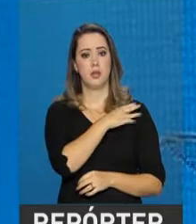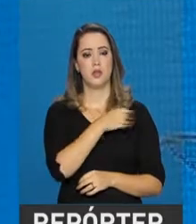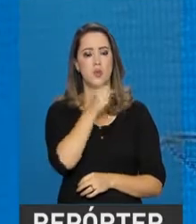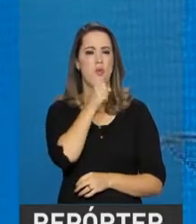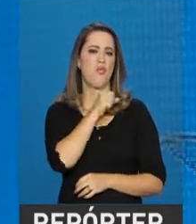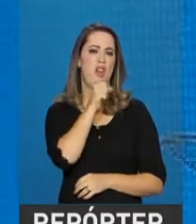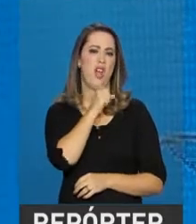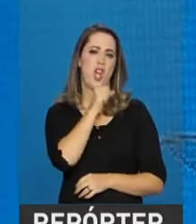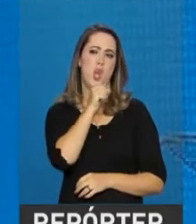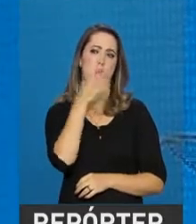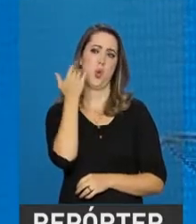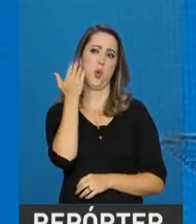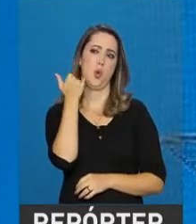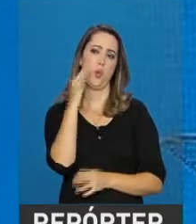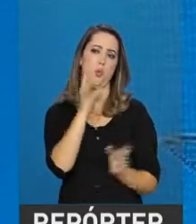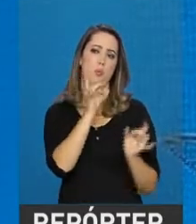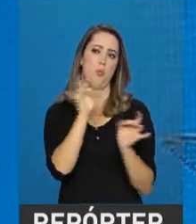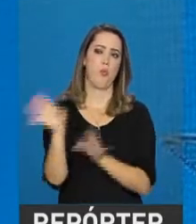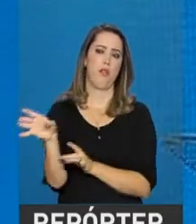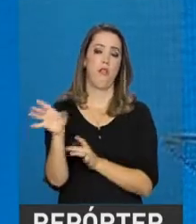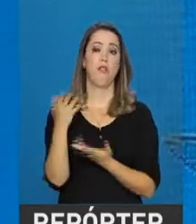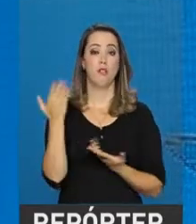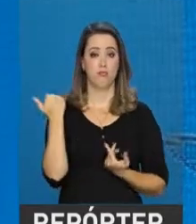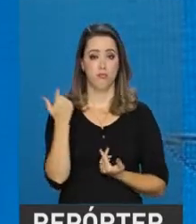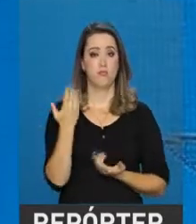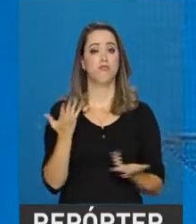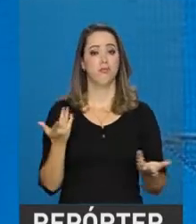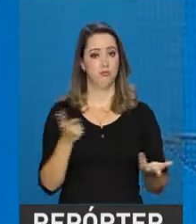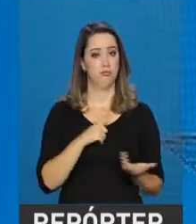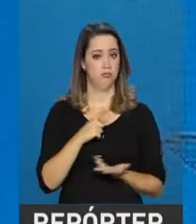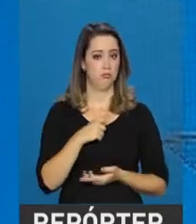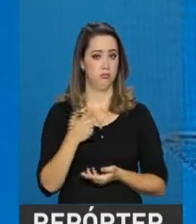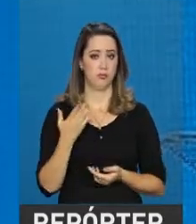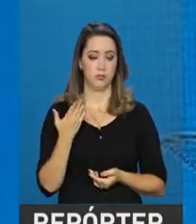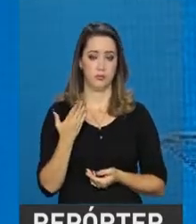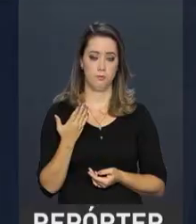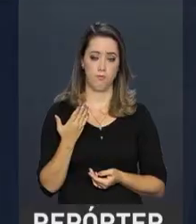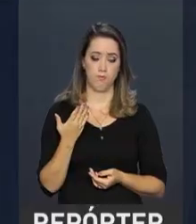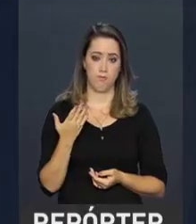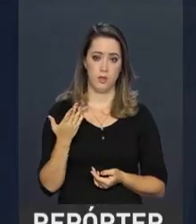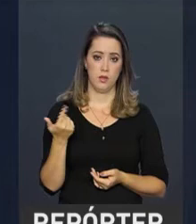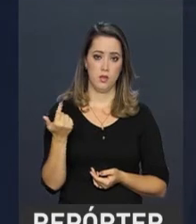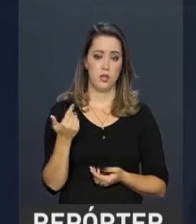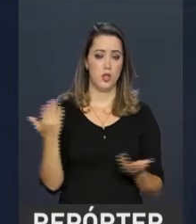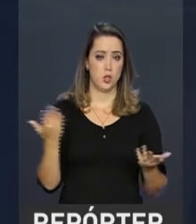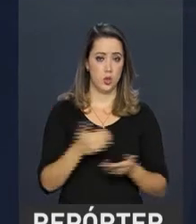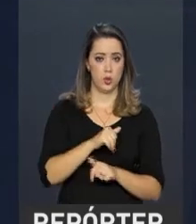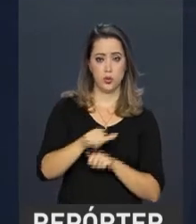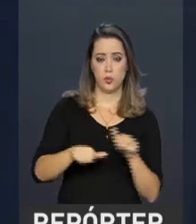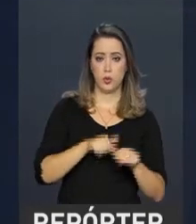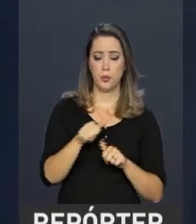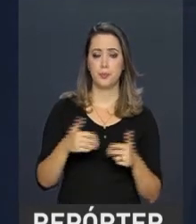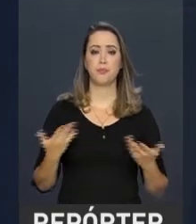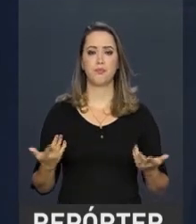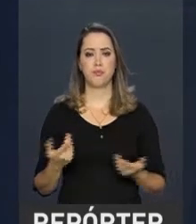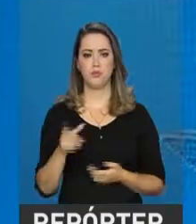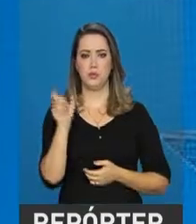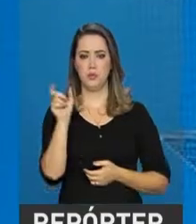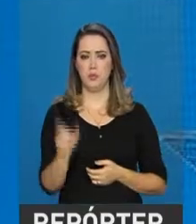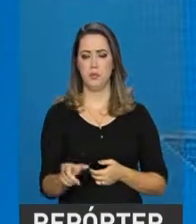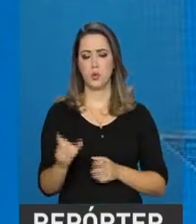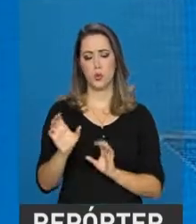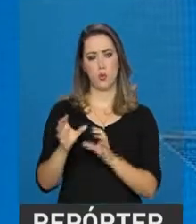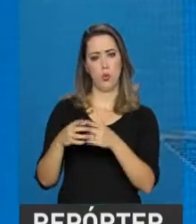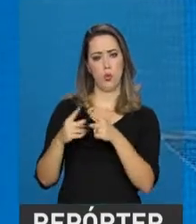superado indispensável que se fez no passado e que não se faz agora a verdade dizer certa e